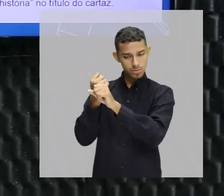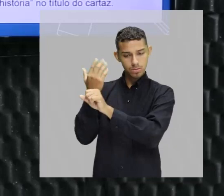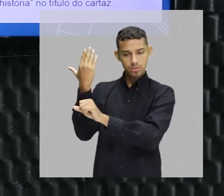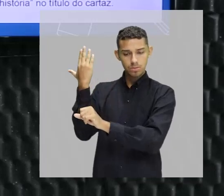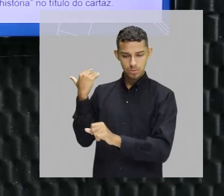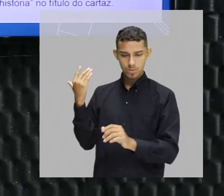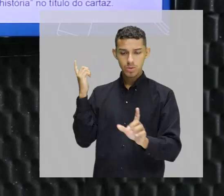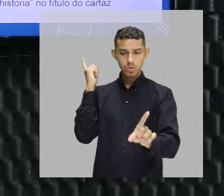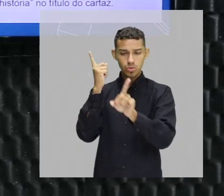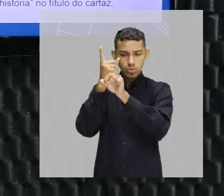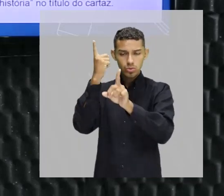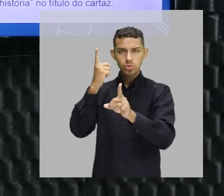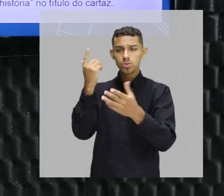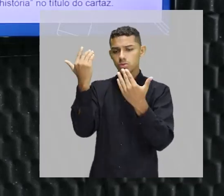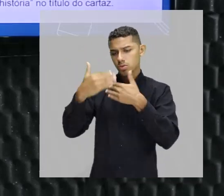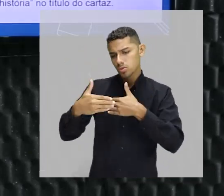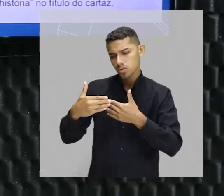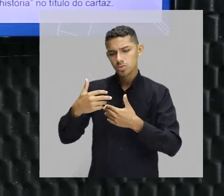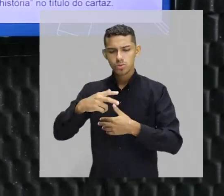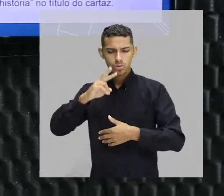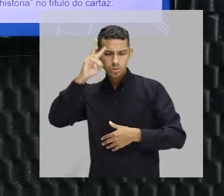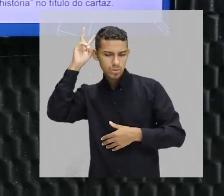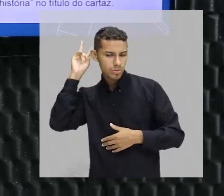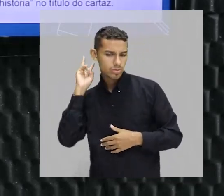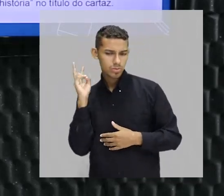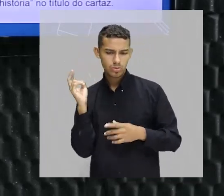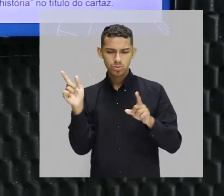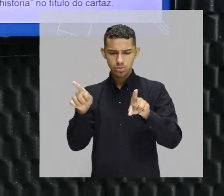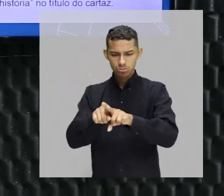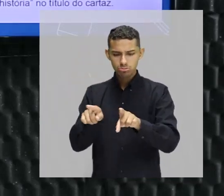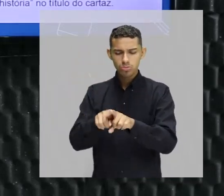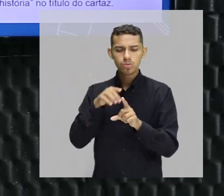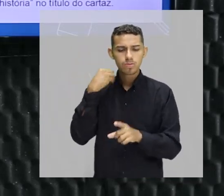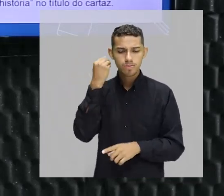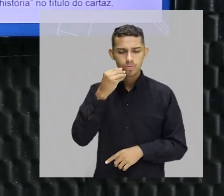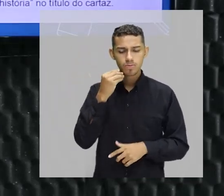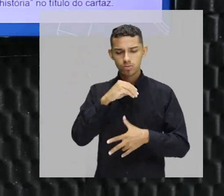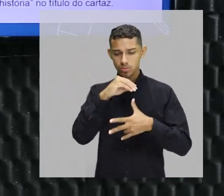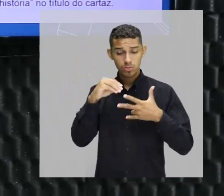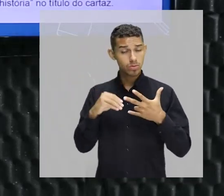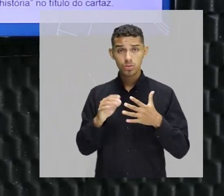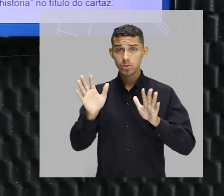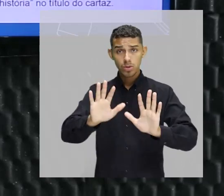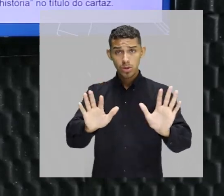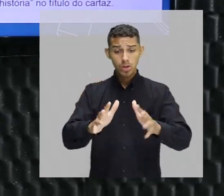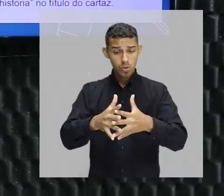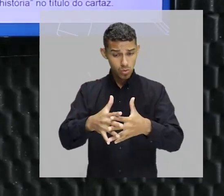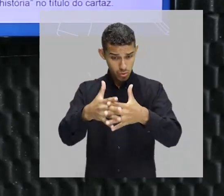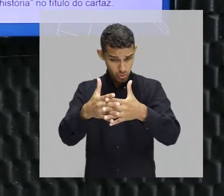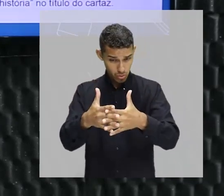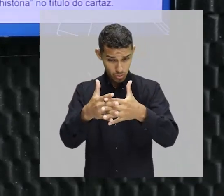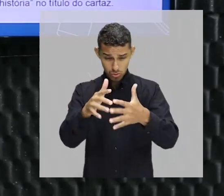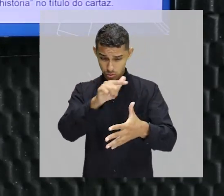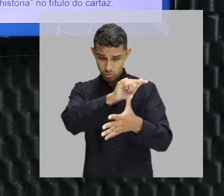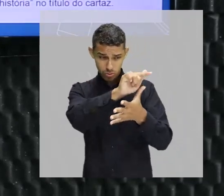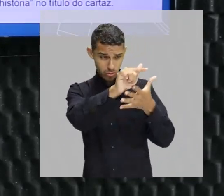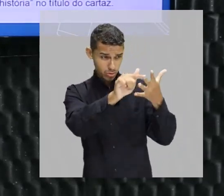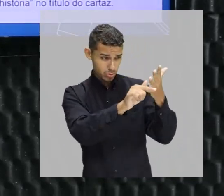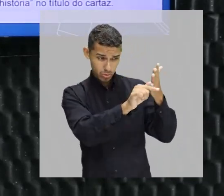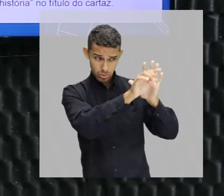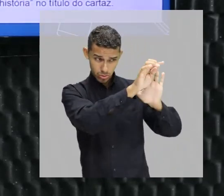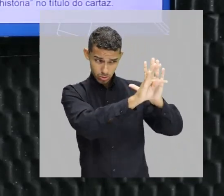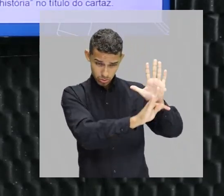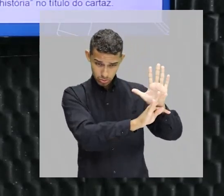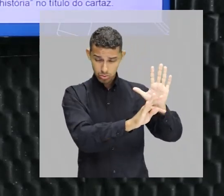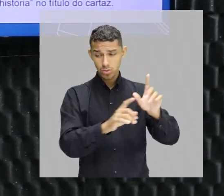dentro, tanto nas provas que vocês vão fazendo, nos simulados, como também no Enem. Não confundam gêneros textuais